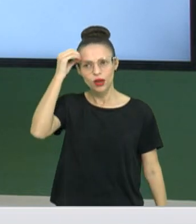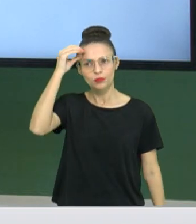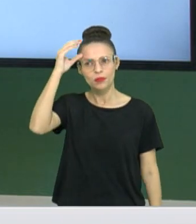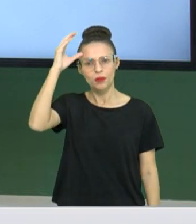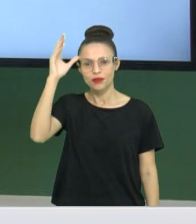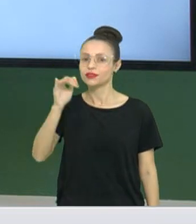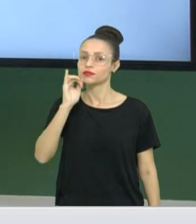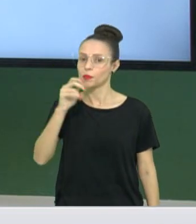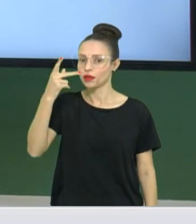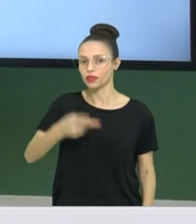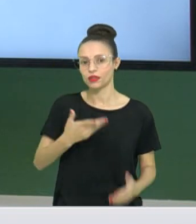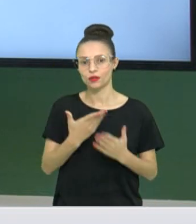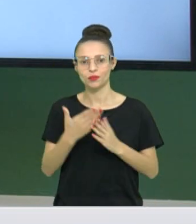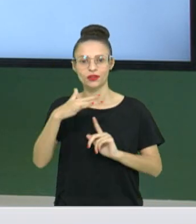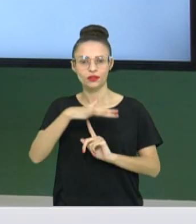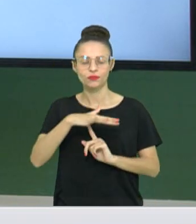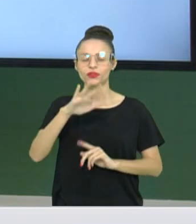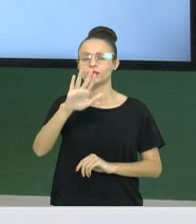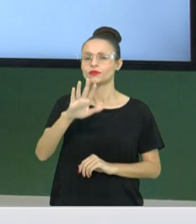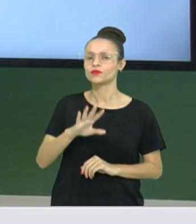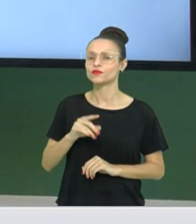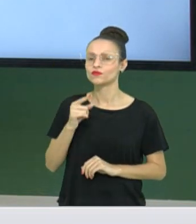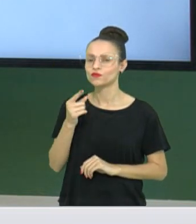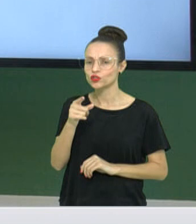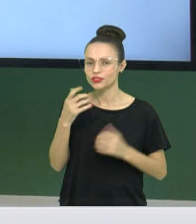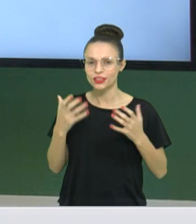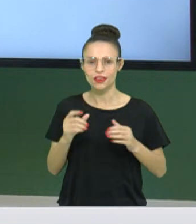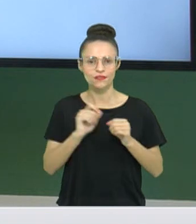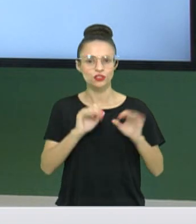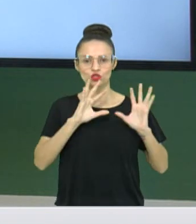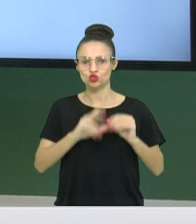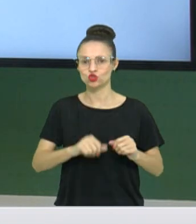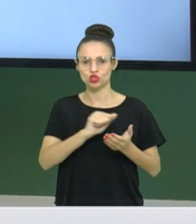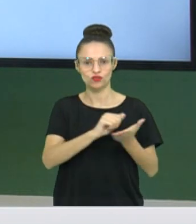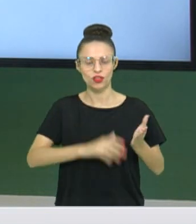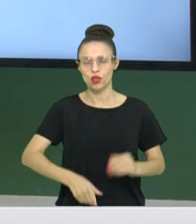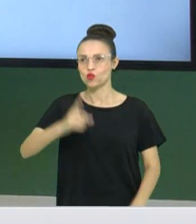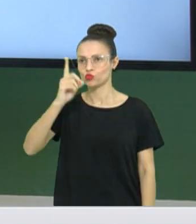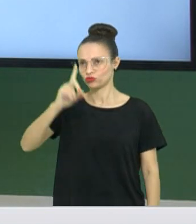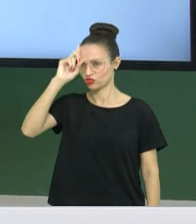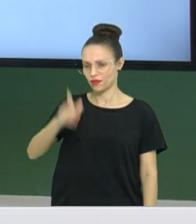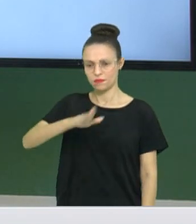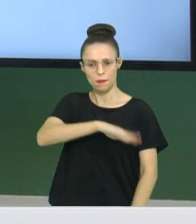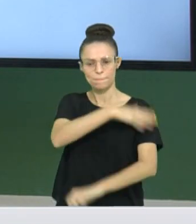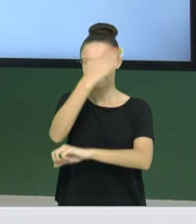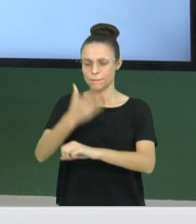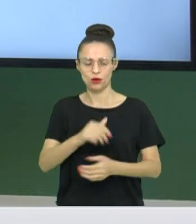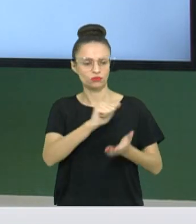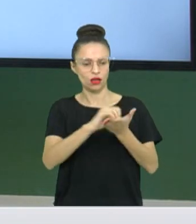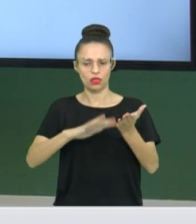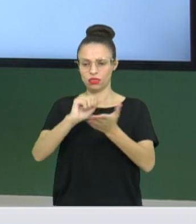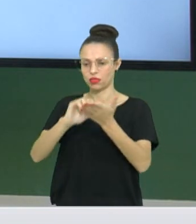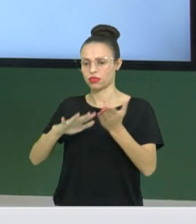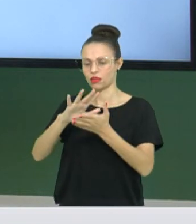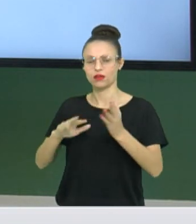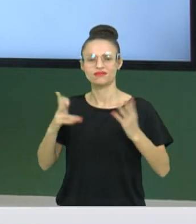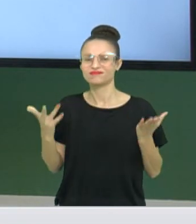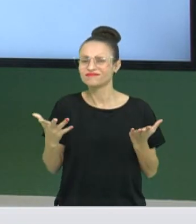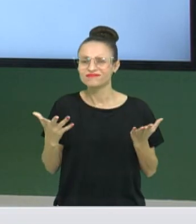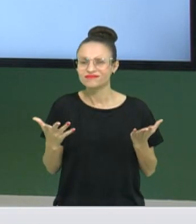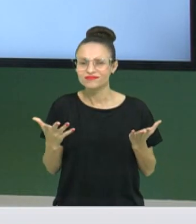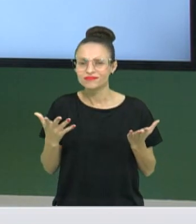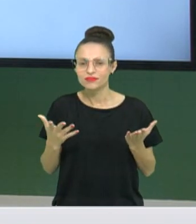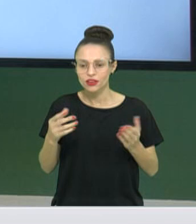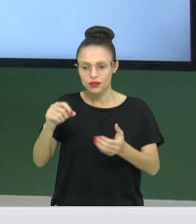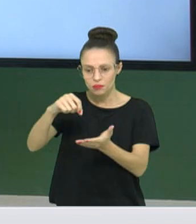por exemplo. Agora, se você quiser fazer todas as atividades num dia só, é o caso de plantar uma mudinha hoje e